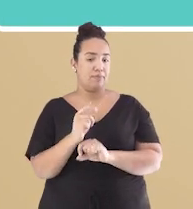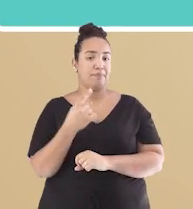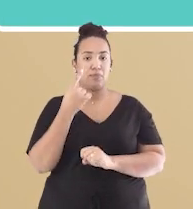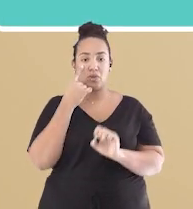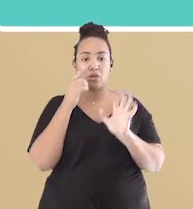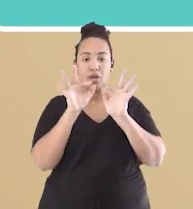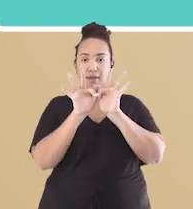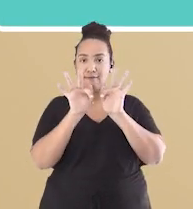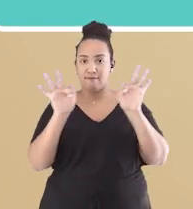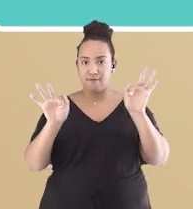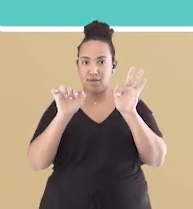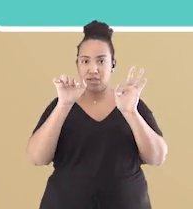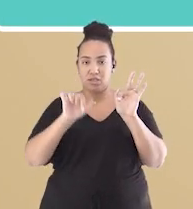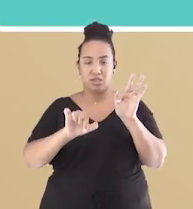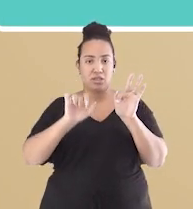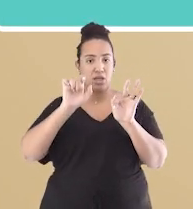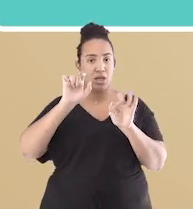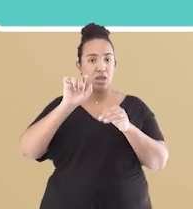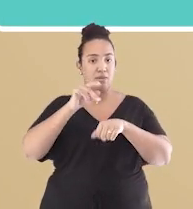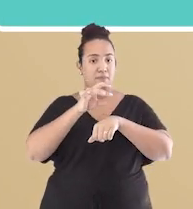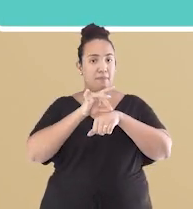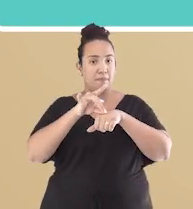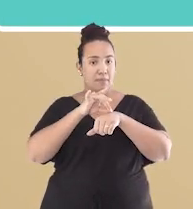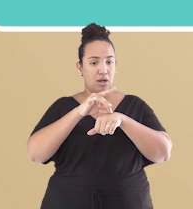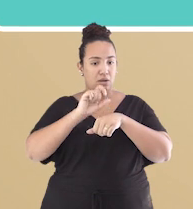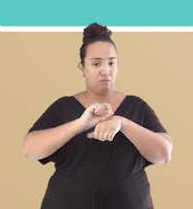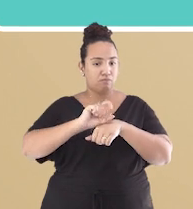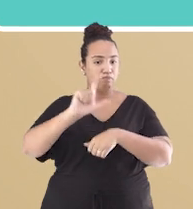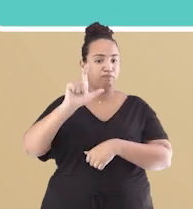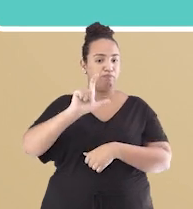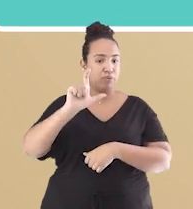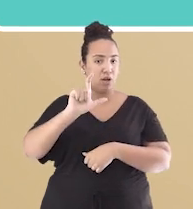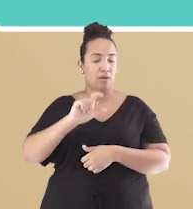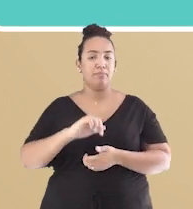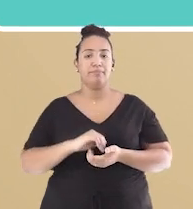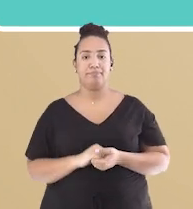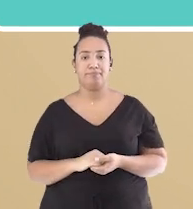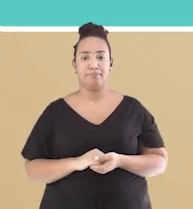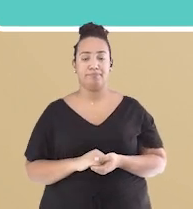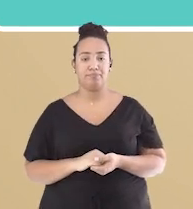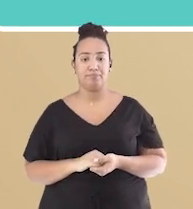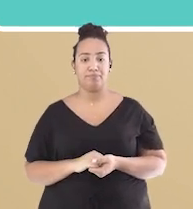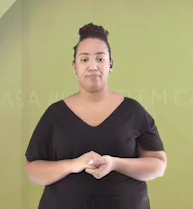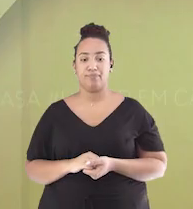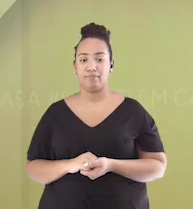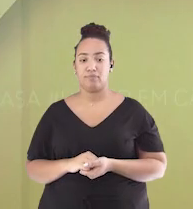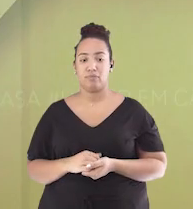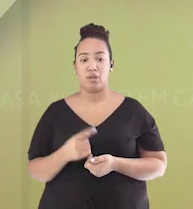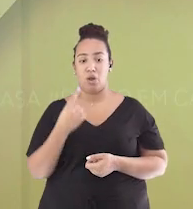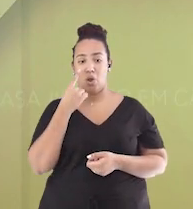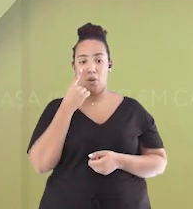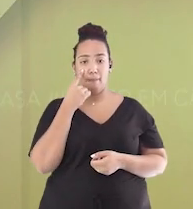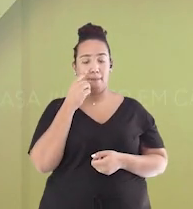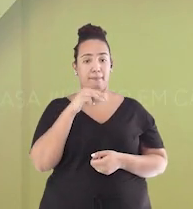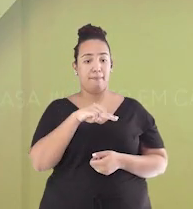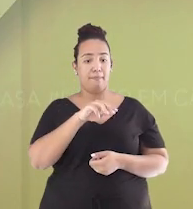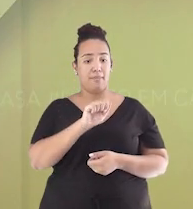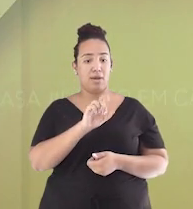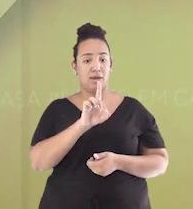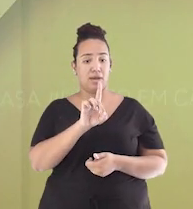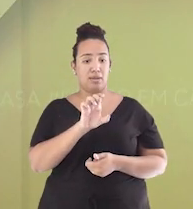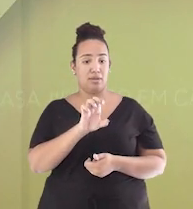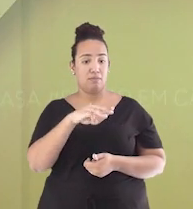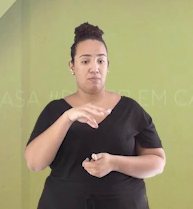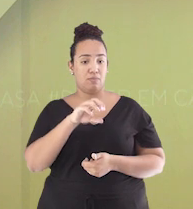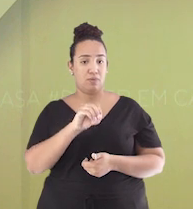As moças chamavam mademoiselles e eram todas mimosas e muito prendadas. Então, vejamos.